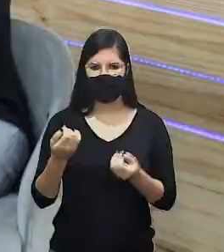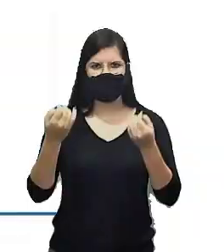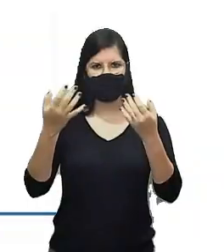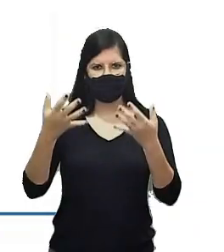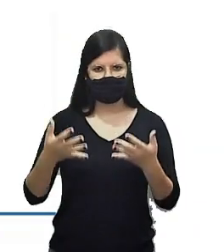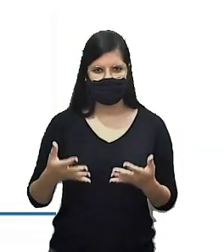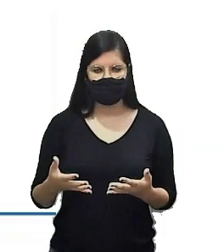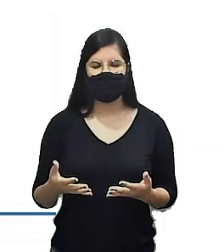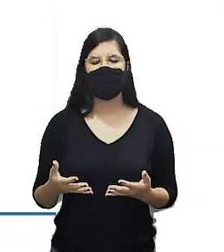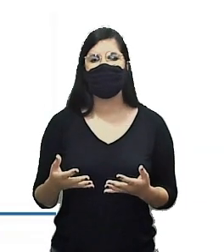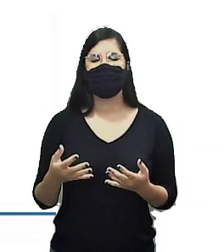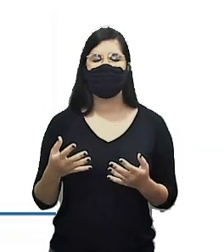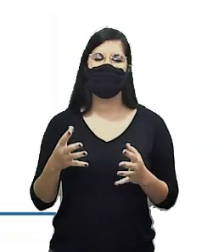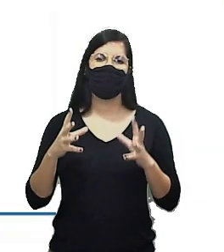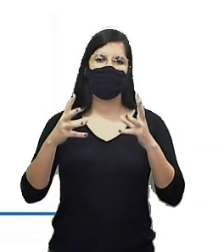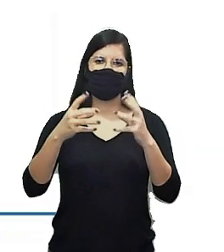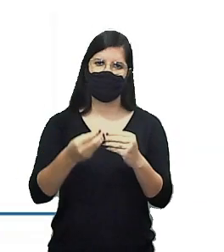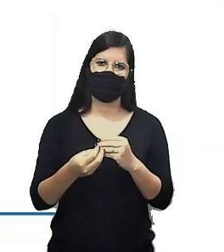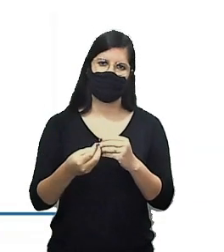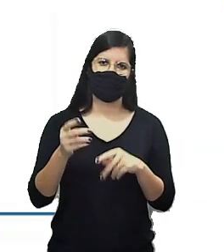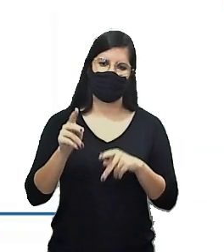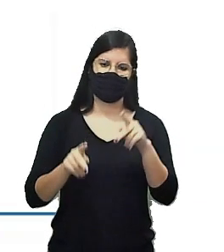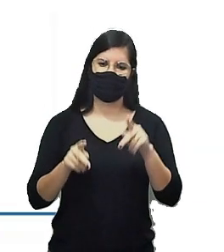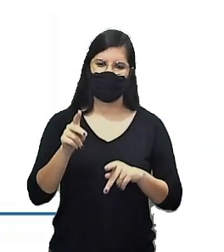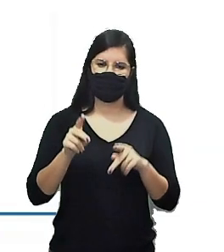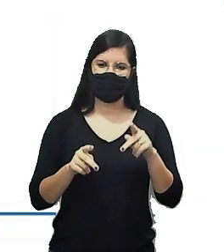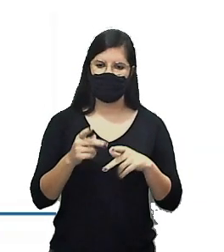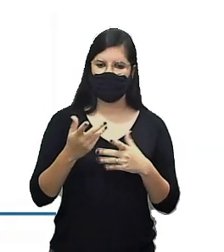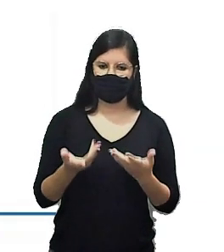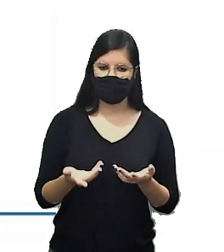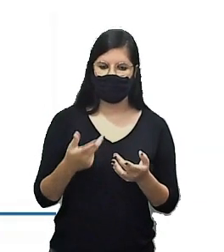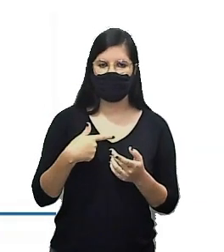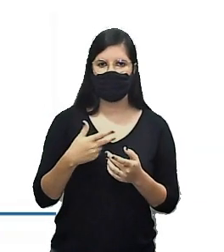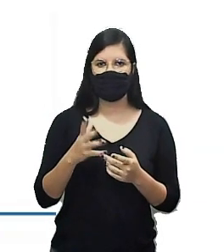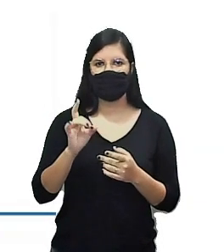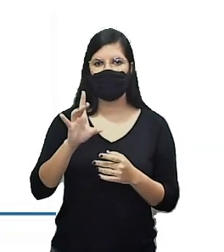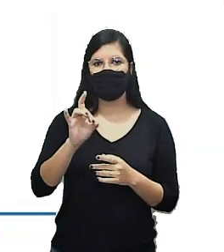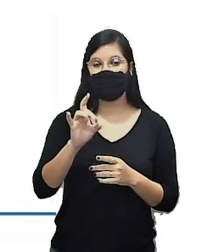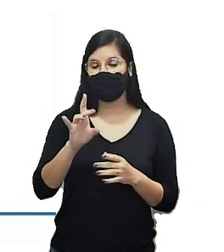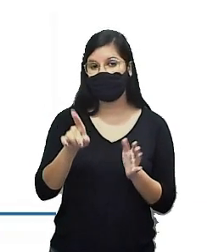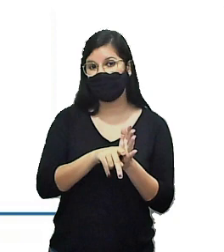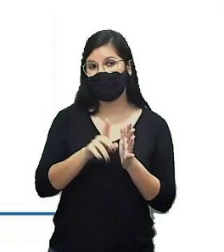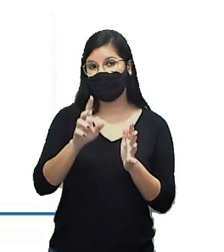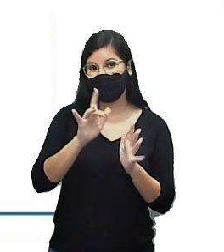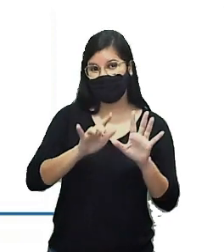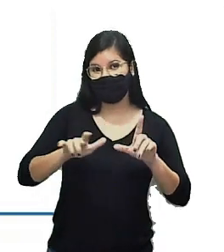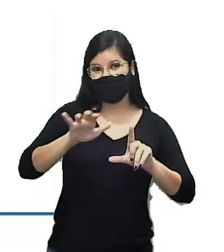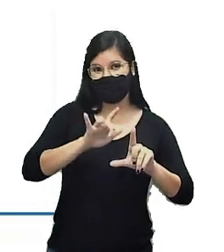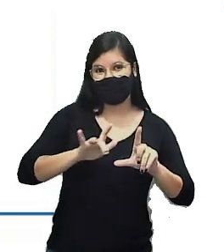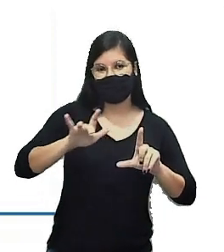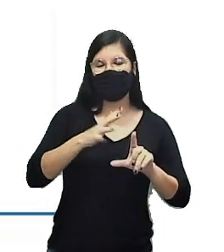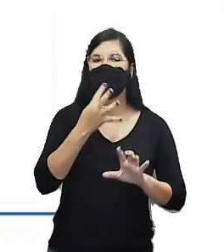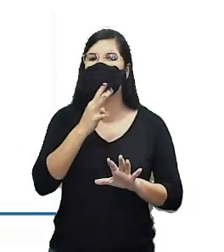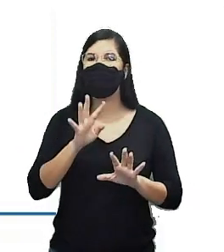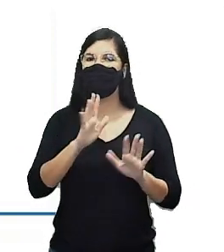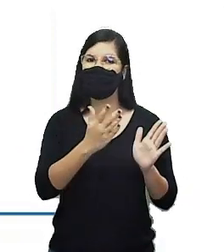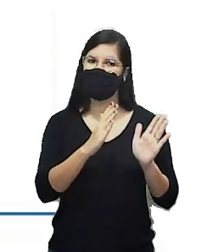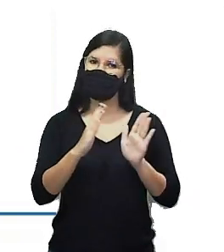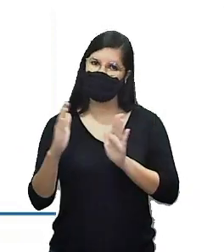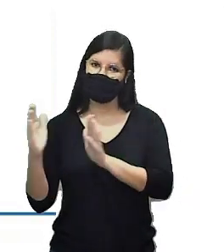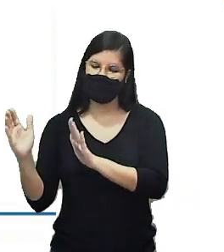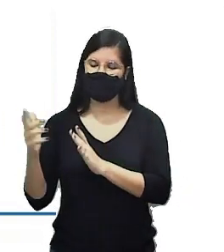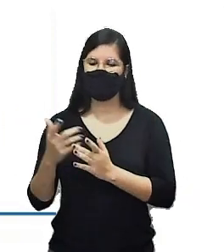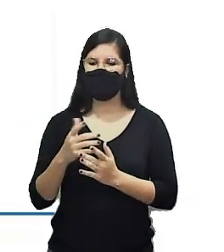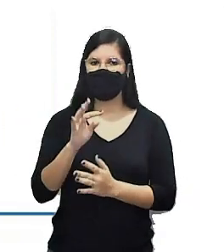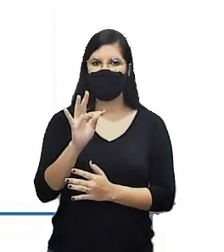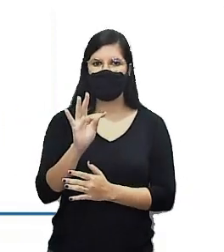para... talvez esse público a quem a gente se dirija seja mais de nativos digitais que não conheçam a trajetória do Tom Zé. É